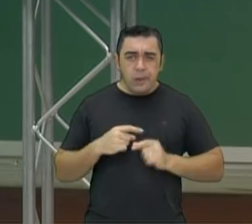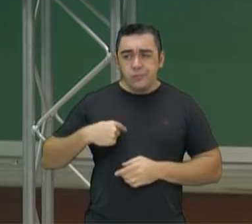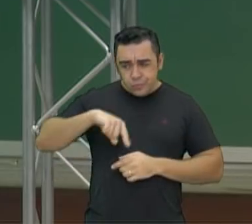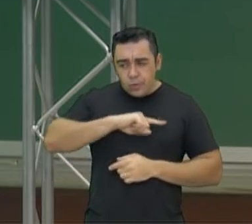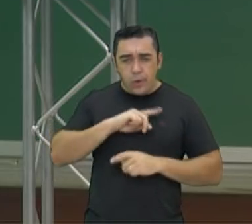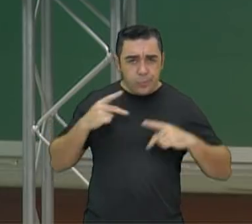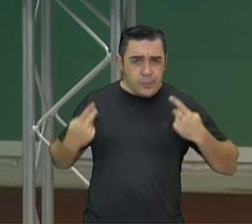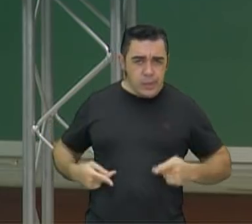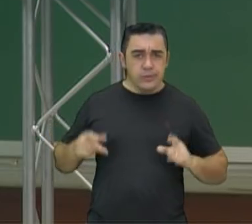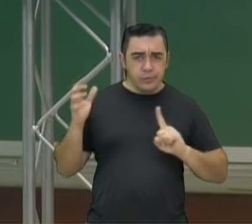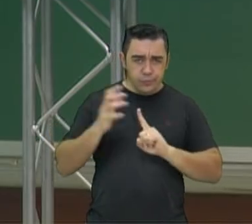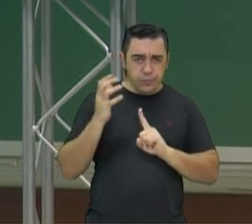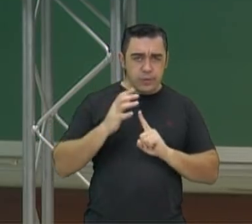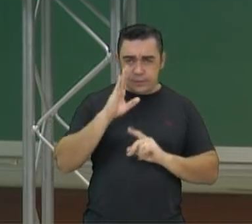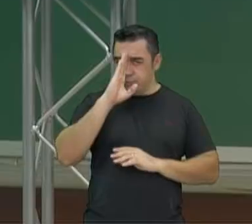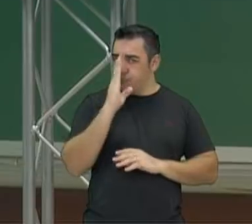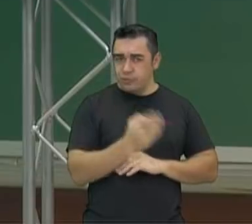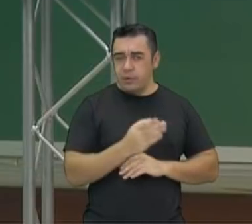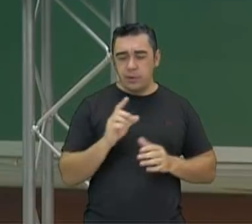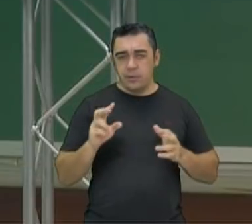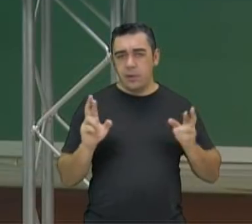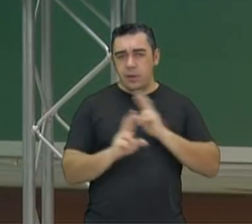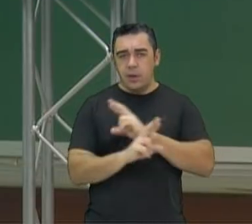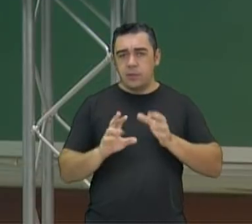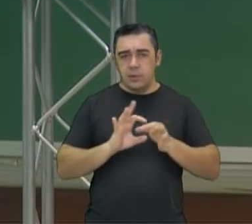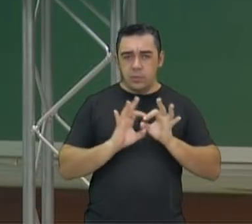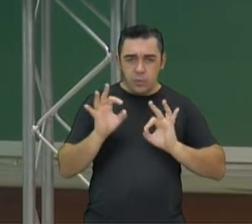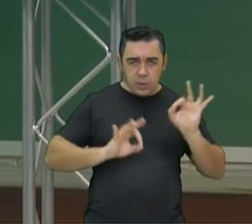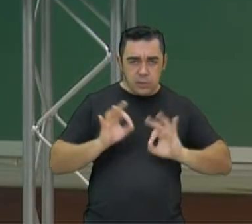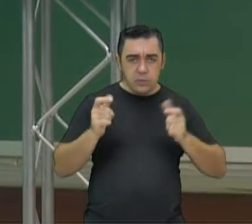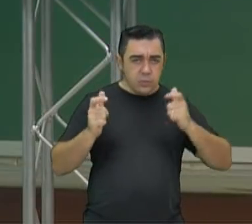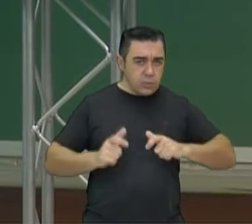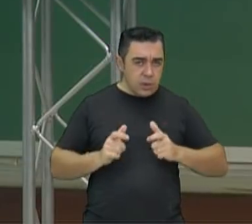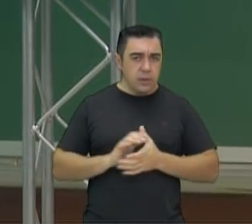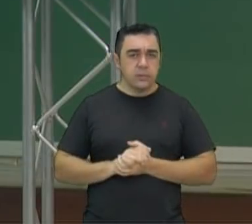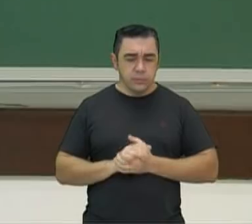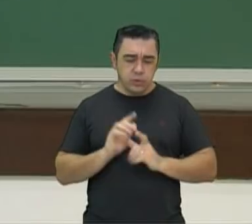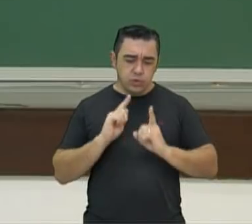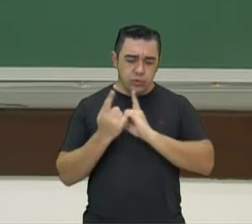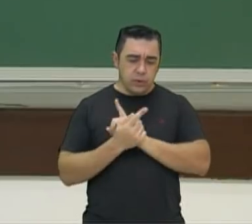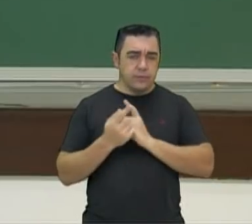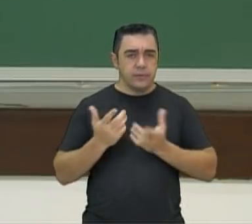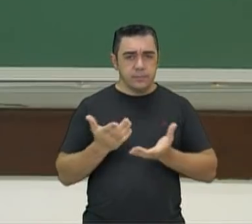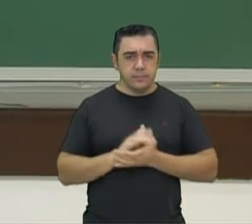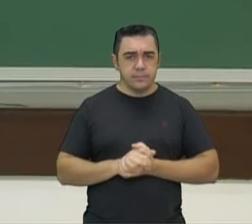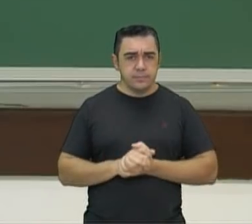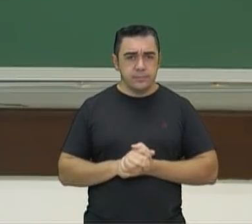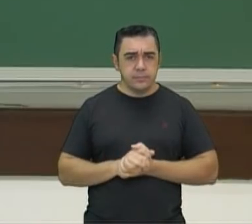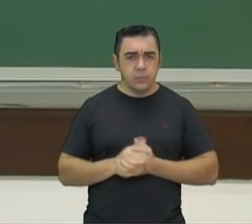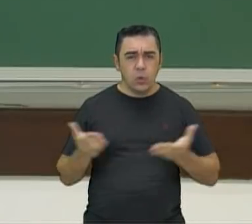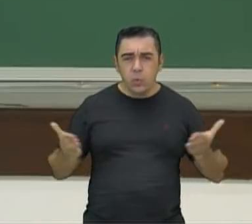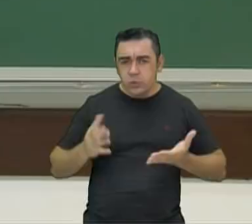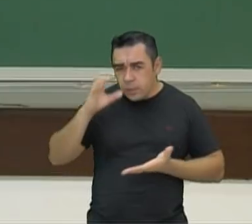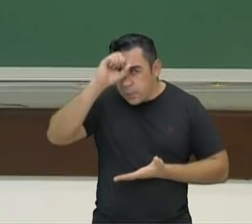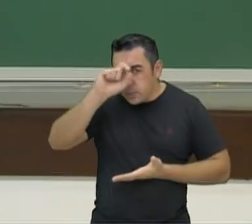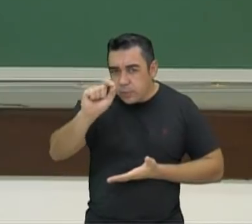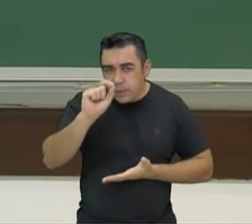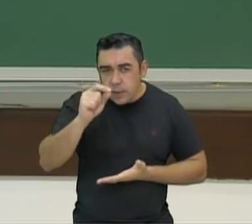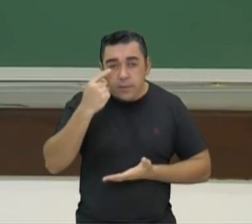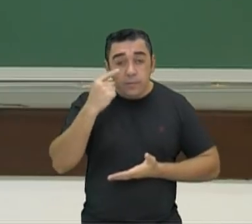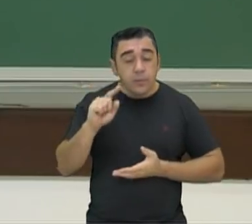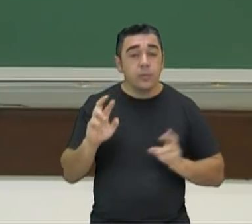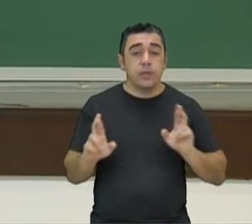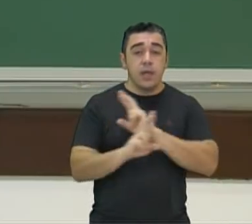vida das pessoas estão diretamente interferindo na organização do espaço geográfico e da paisagem. Gente, hoje nós vimos aí